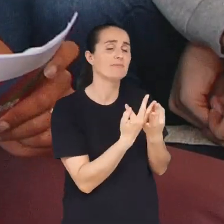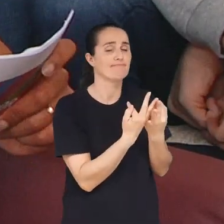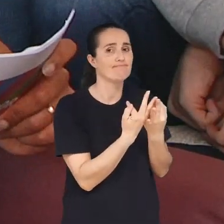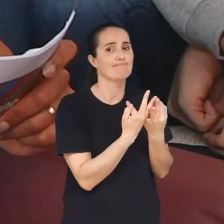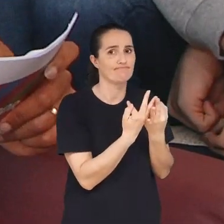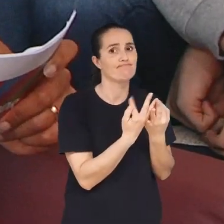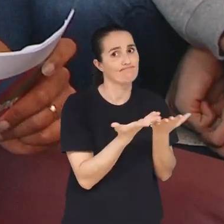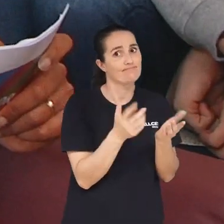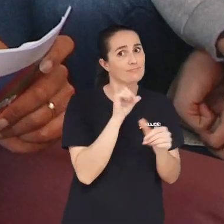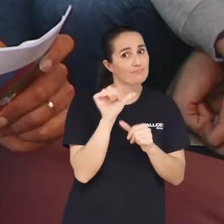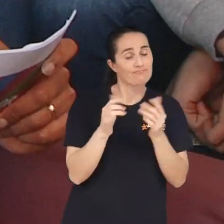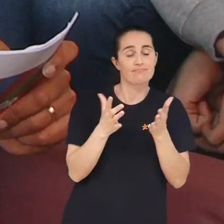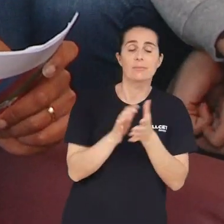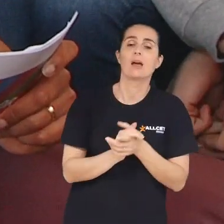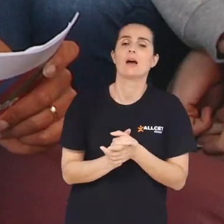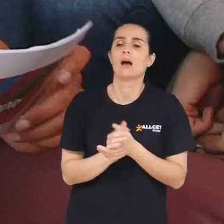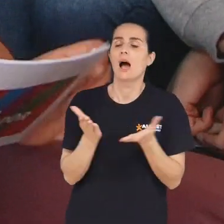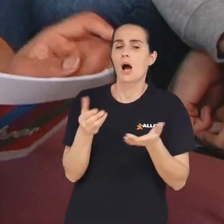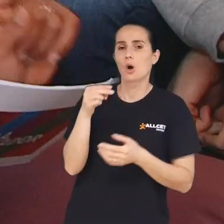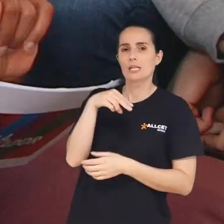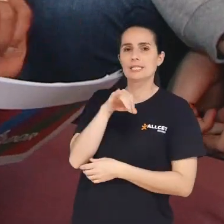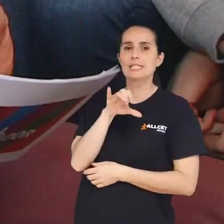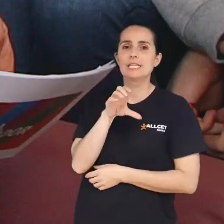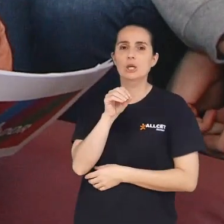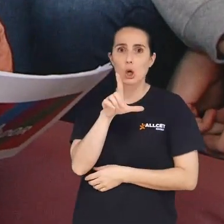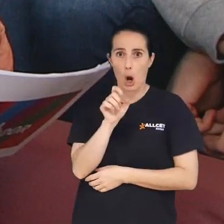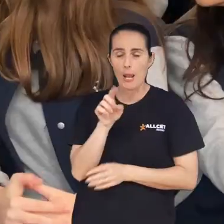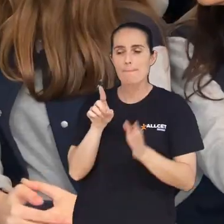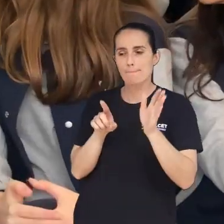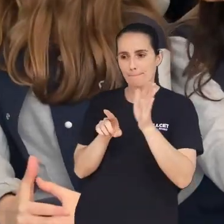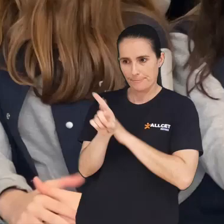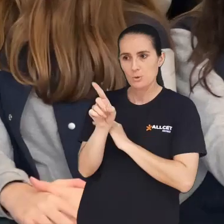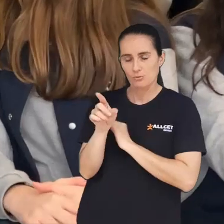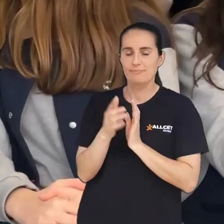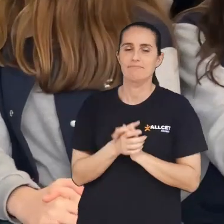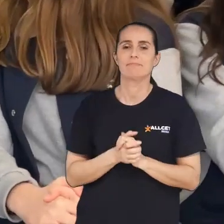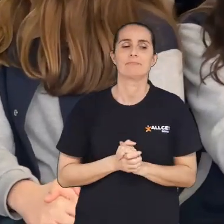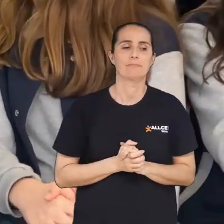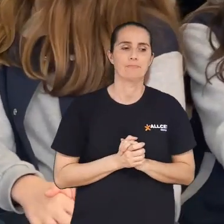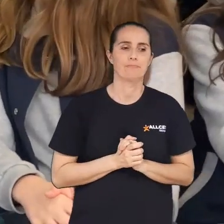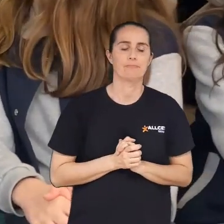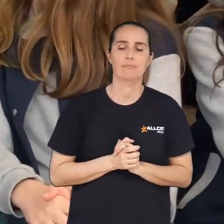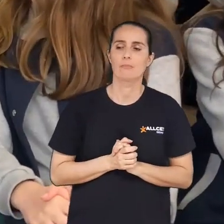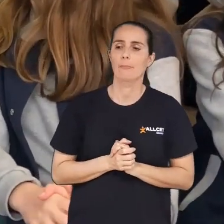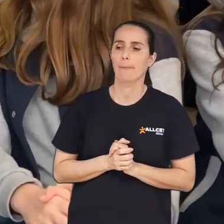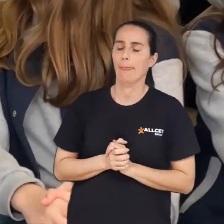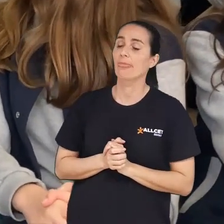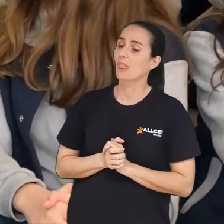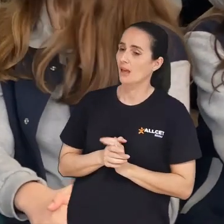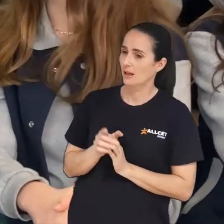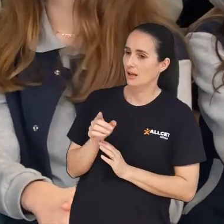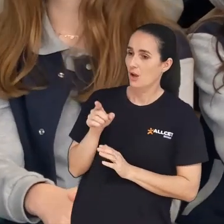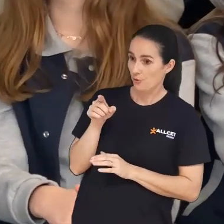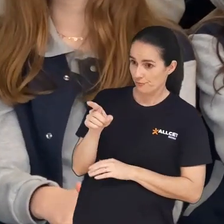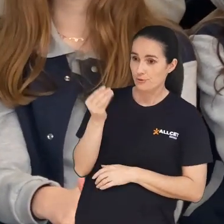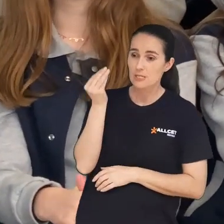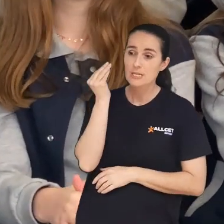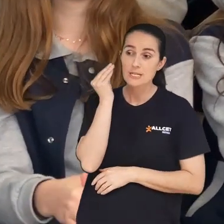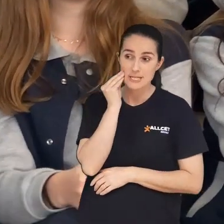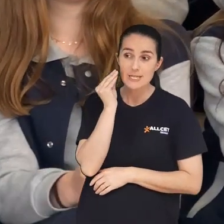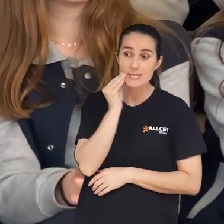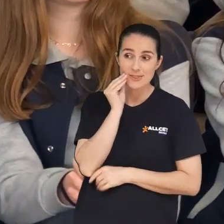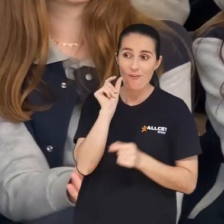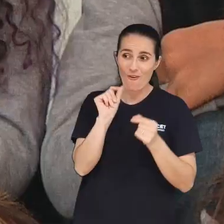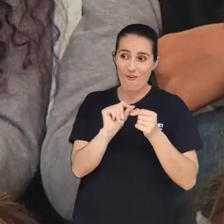a Nicole está preparada para fazer uma pergunta para você. Vereador, você tentou lançar o seu irmão no mundo